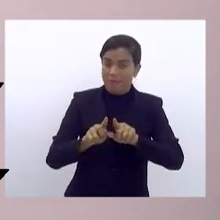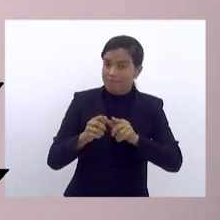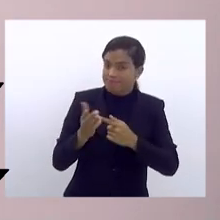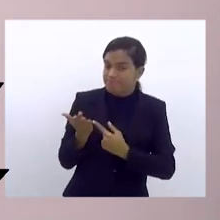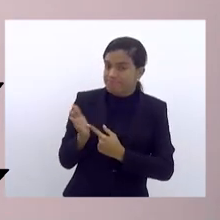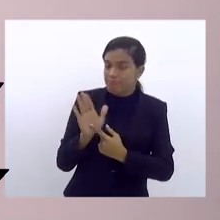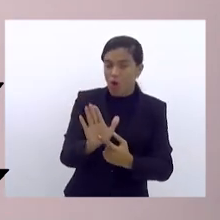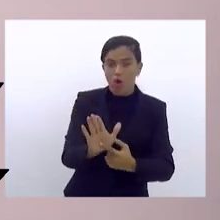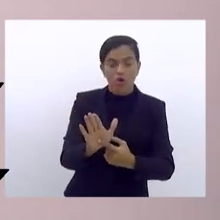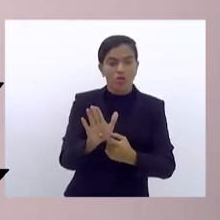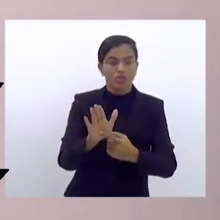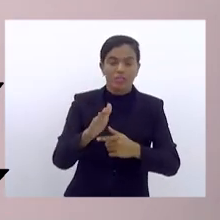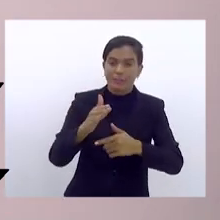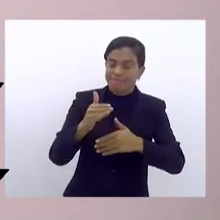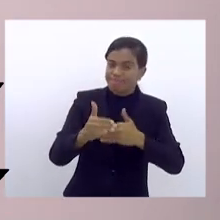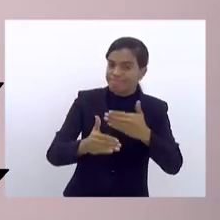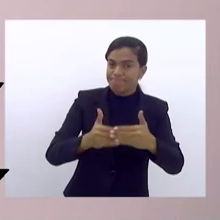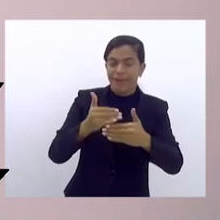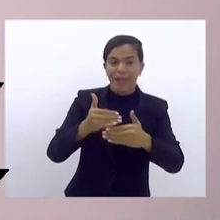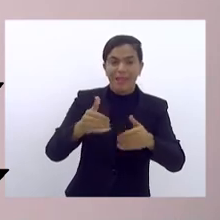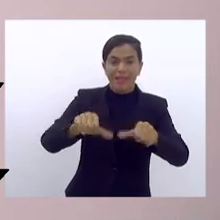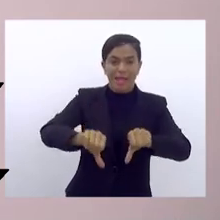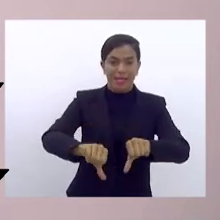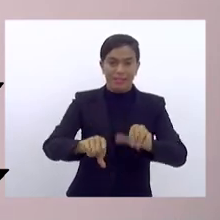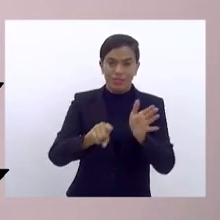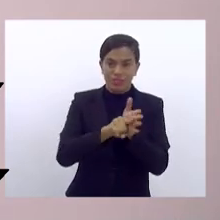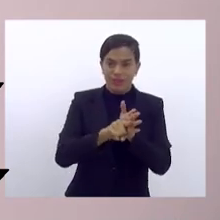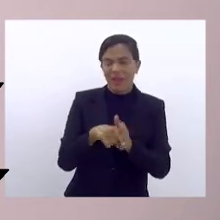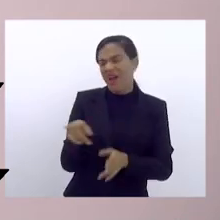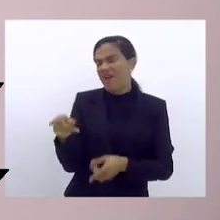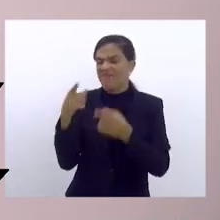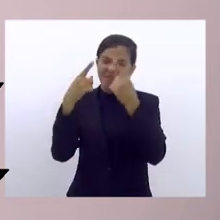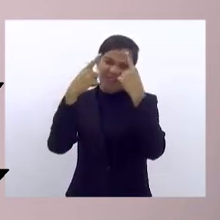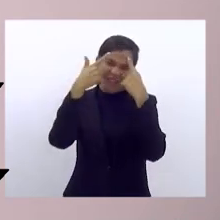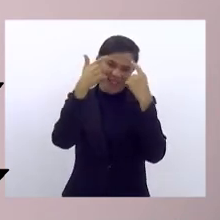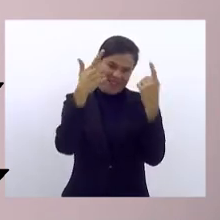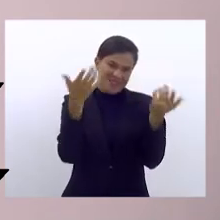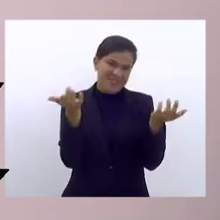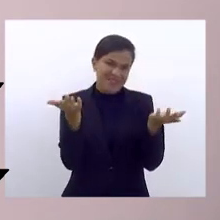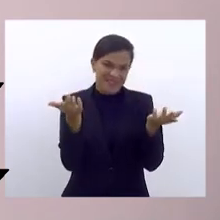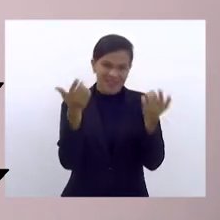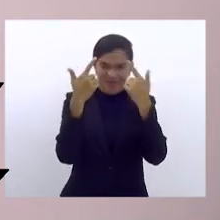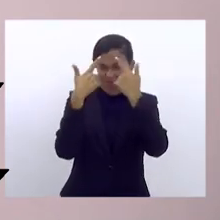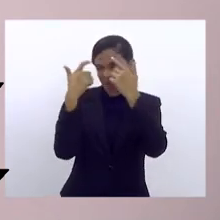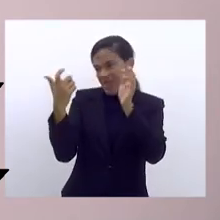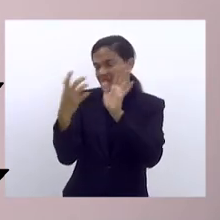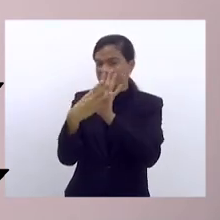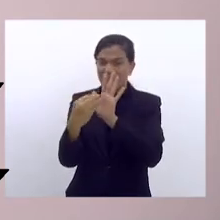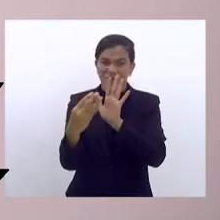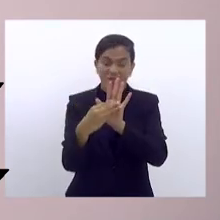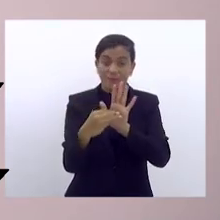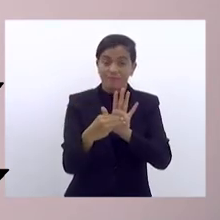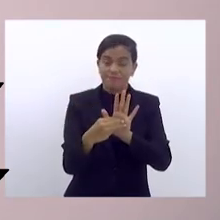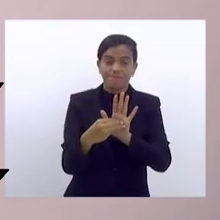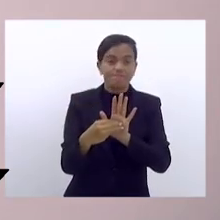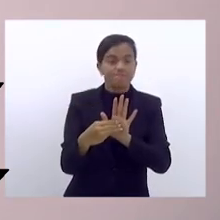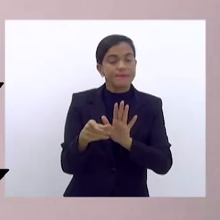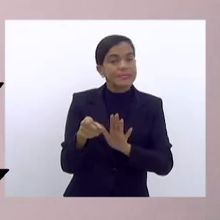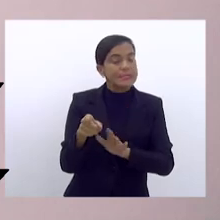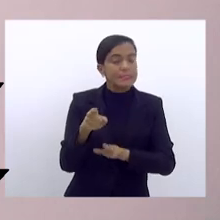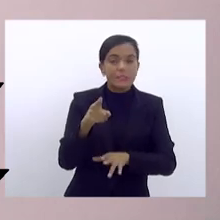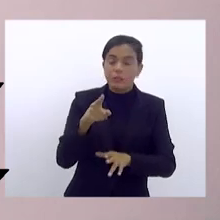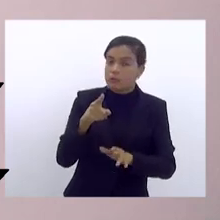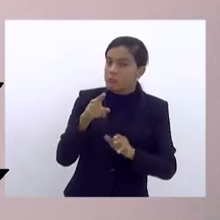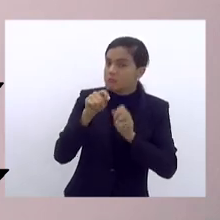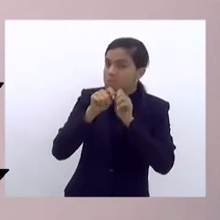negativos a violência estrutural quando gente fala a violência dos modelos isso repercute